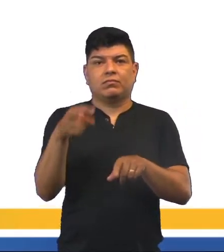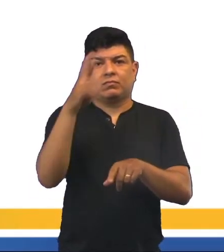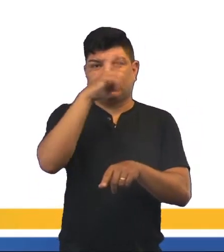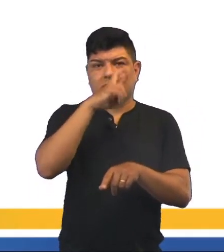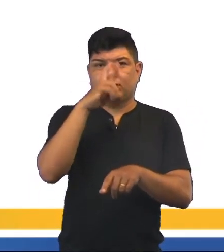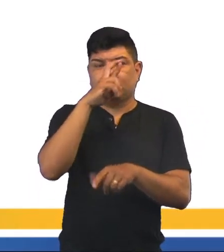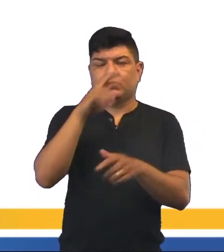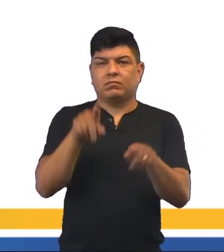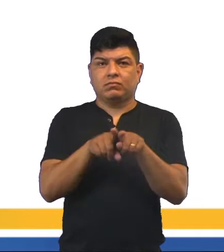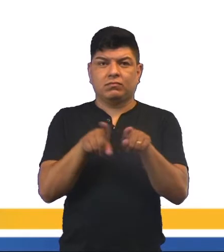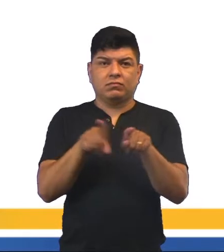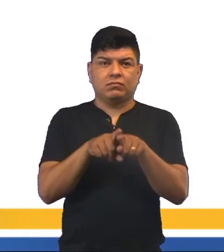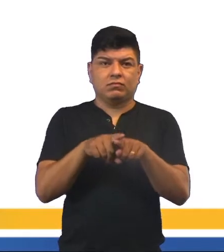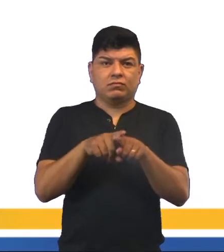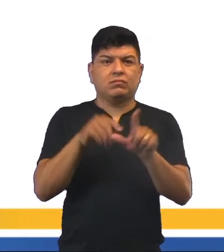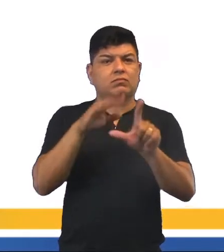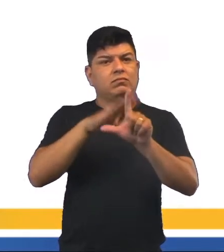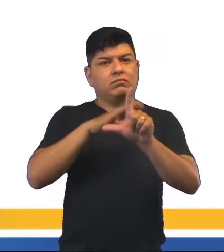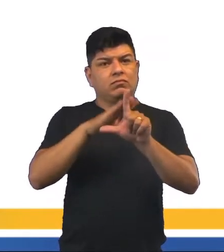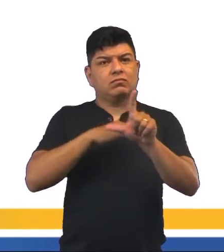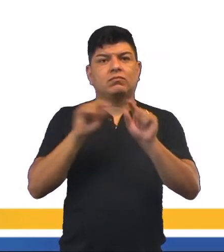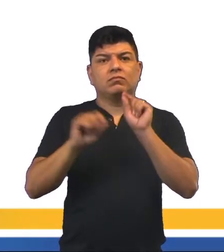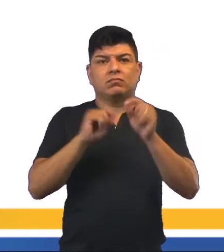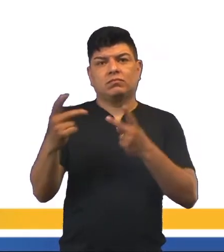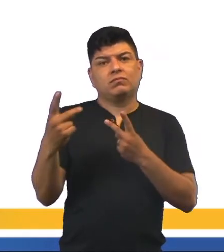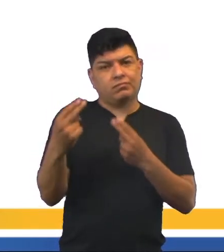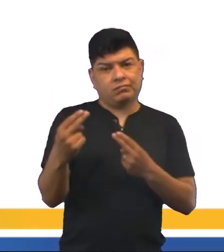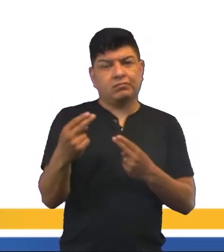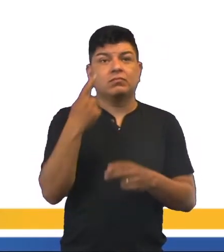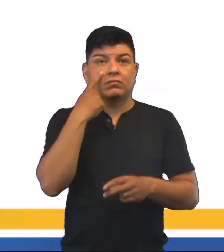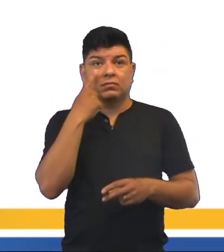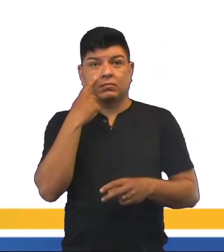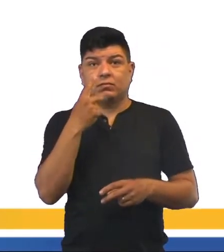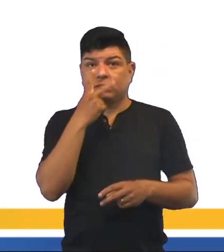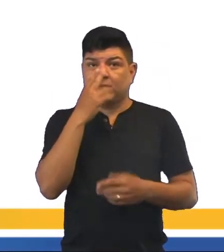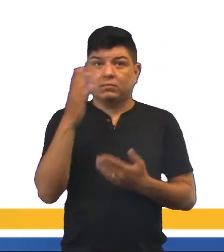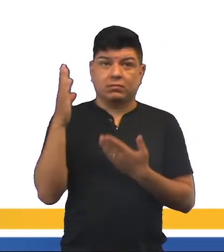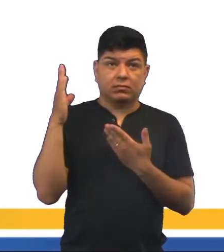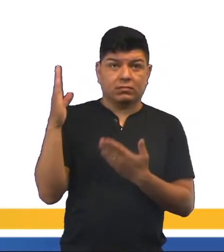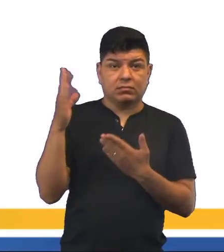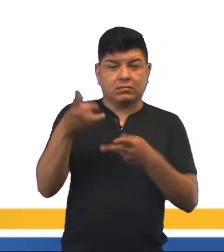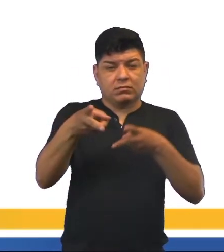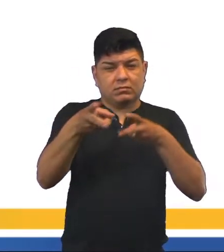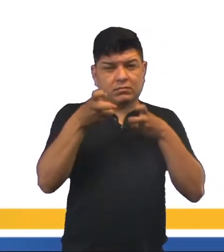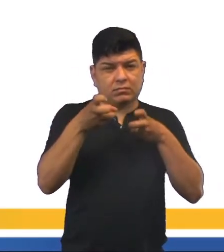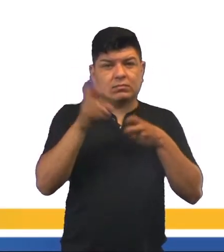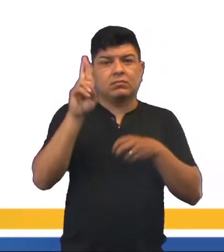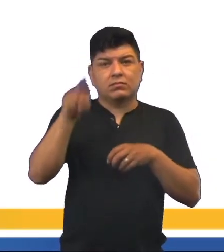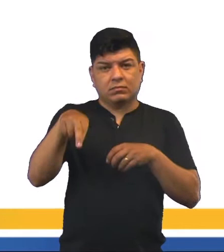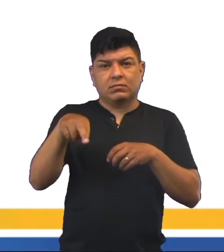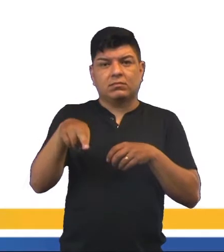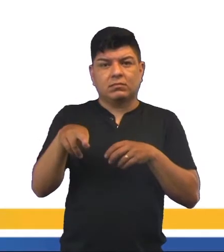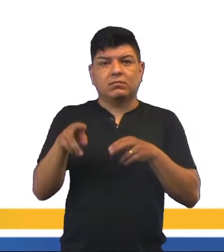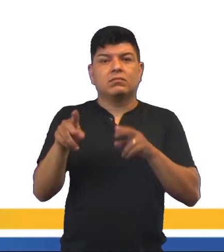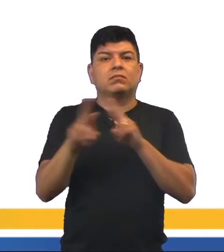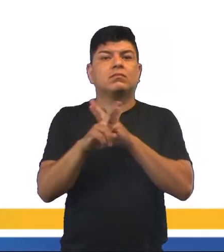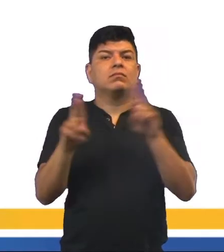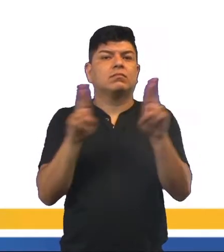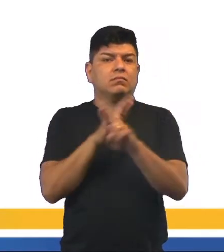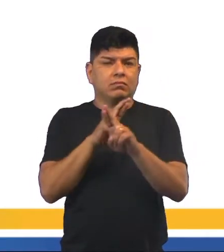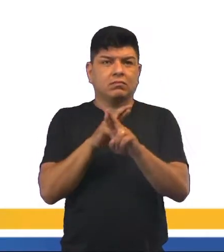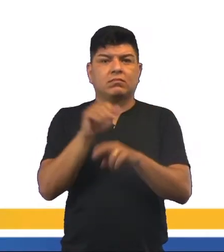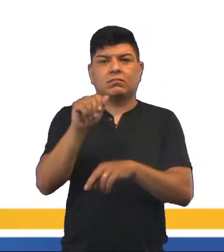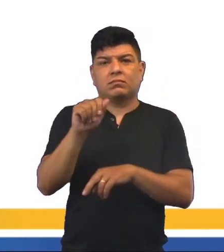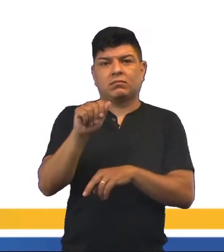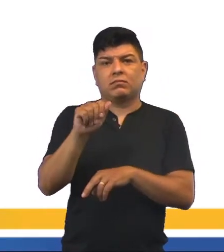verificamos aqui que os seus lados também são proporcionais. Olha aqui, eu percebo que a razão entre eles, né,